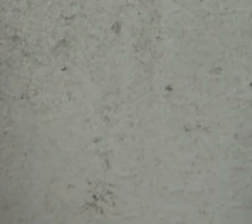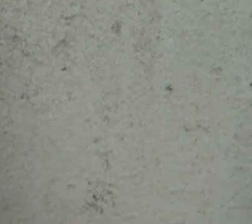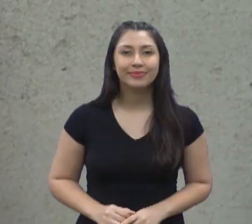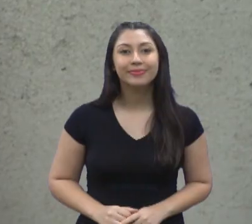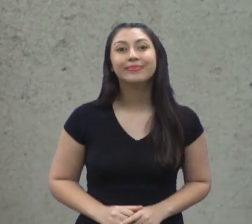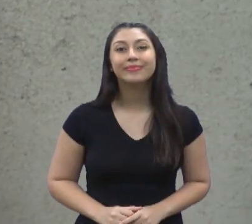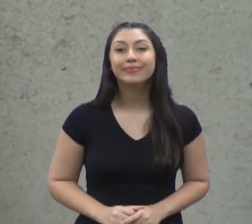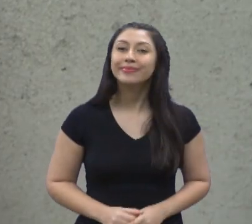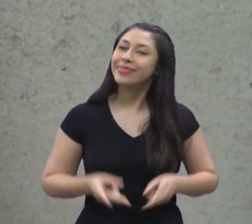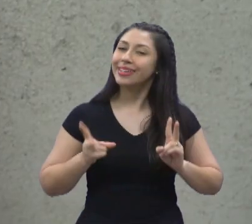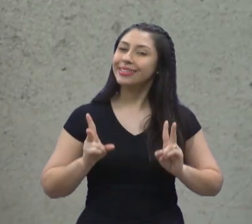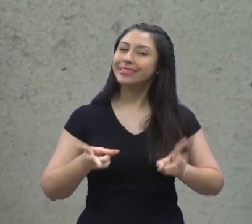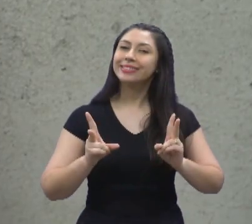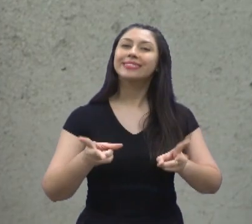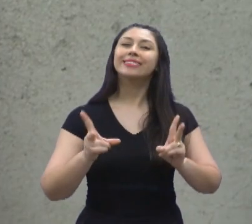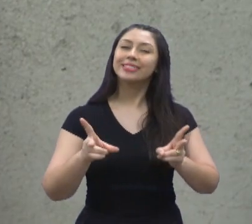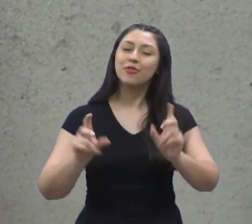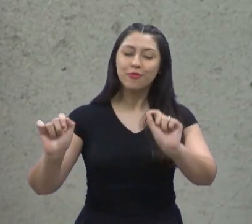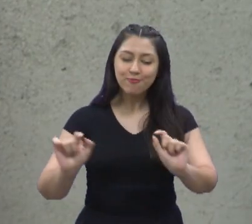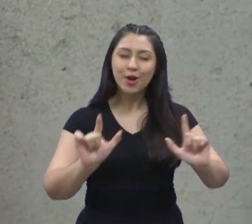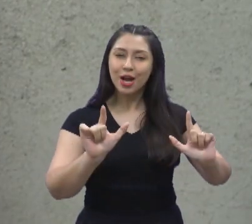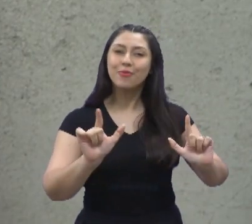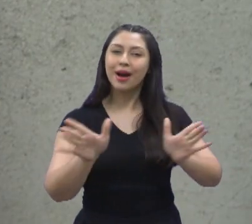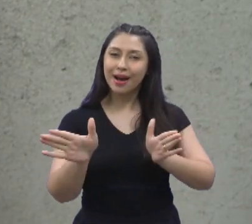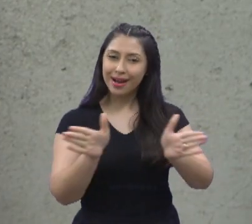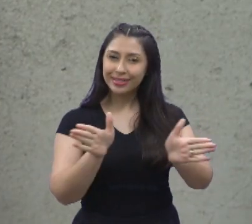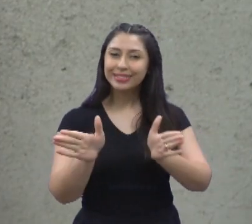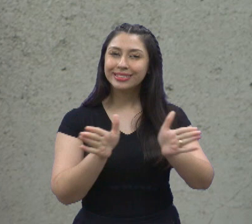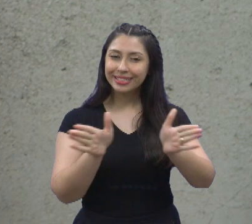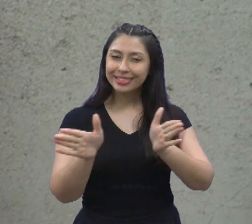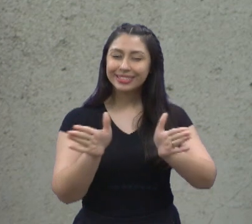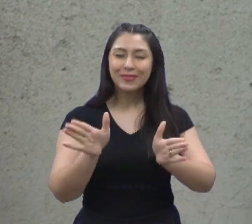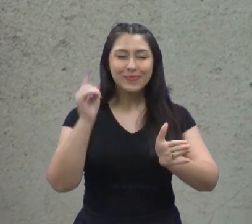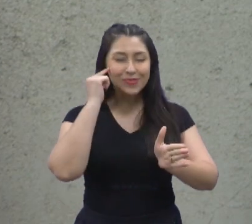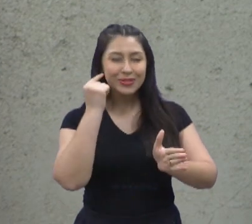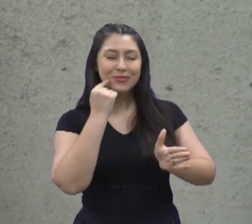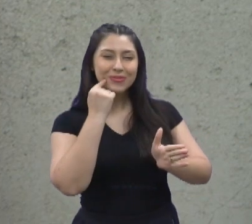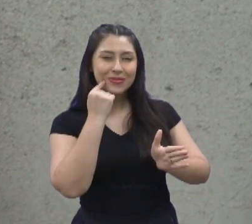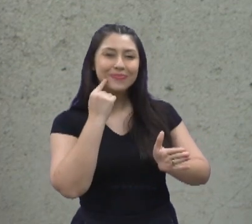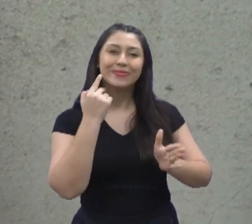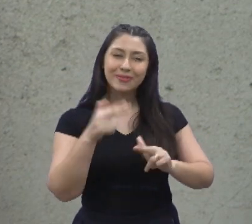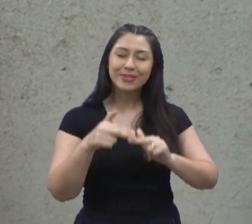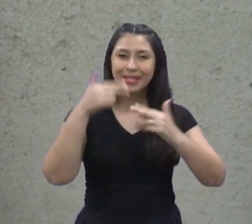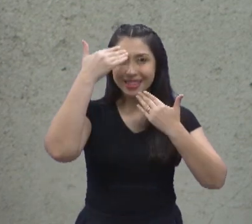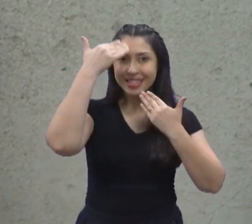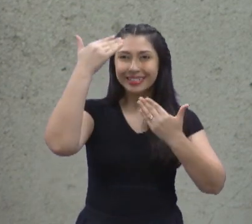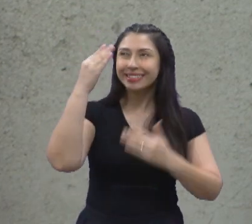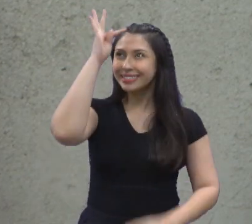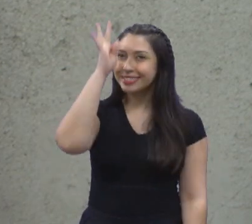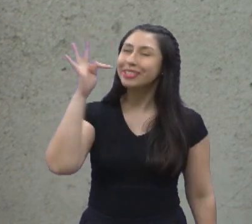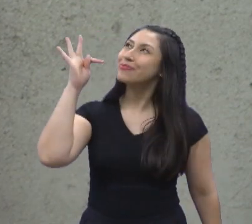E como sempre, o nosso programa tem acessibilidade à comunidade surda. Por isso, quero agradecer o trabalho da